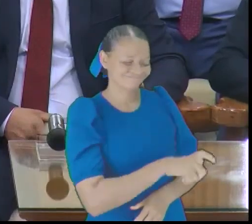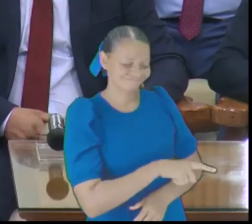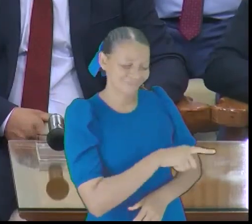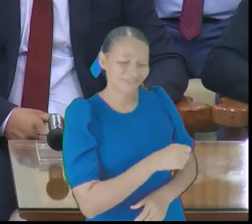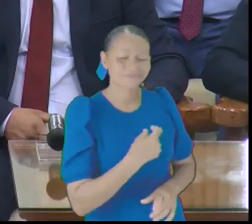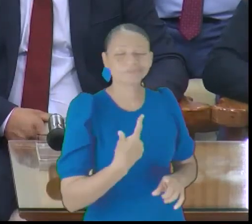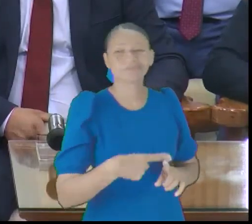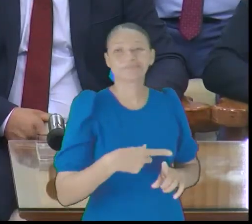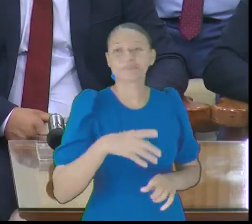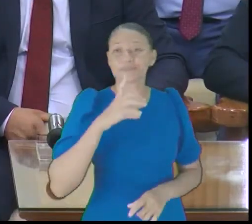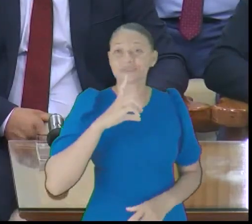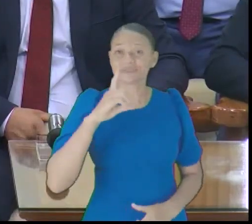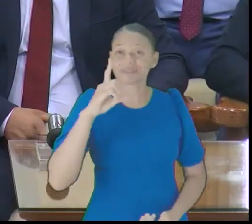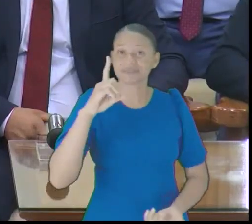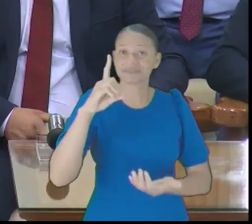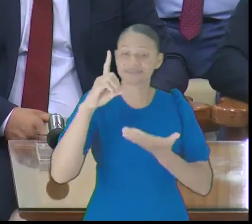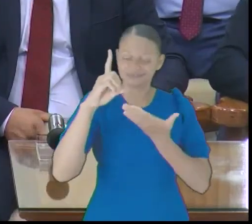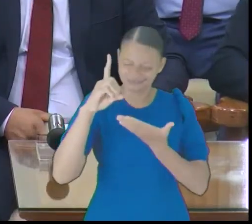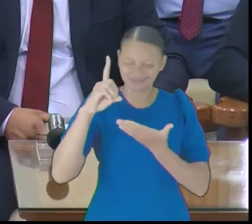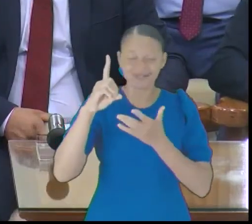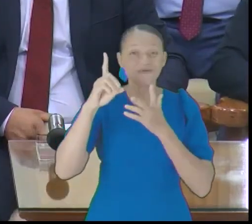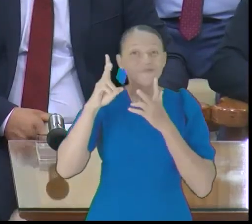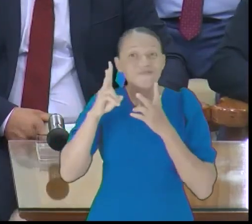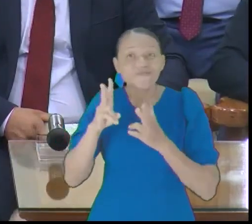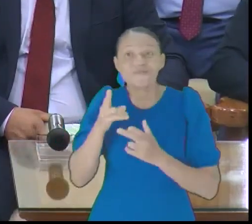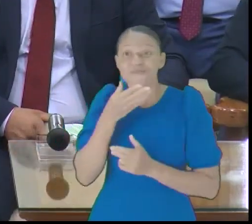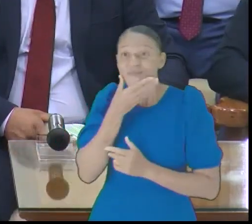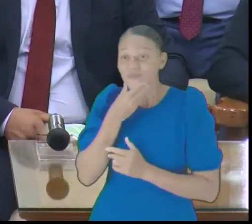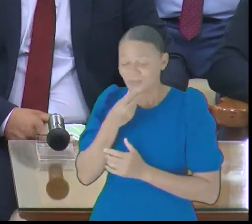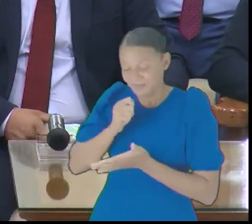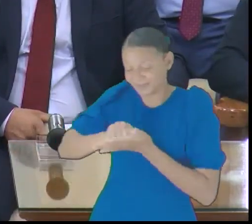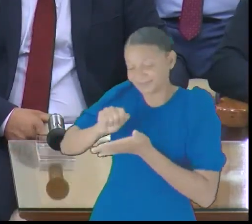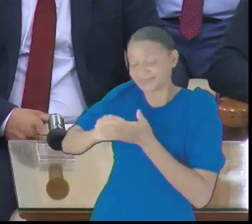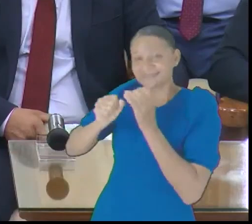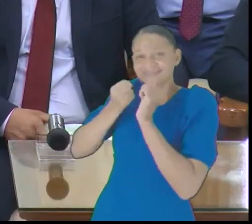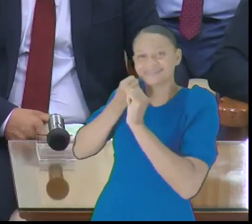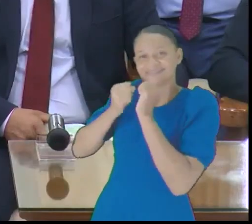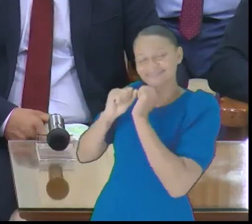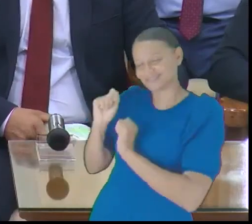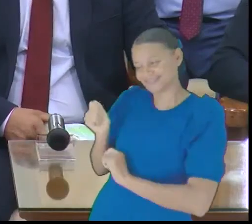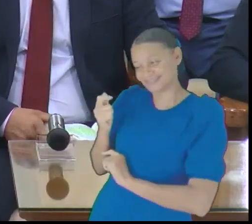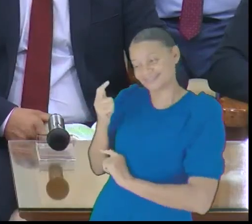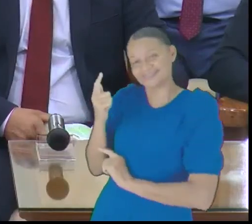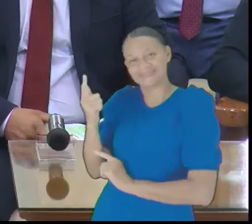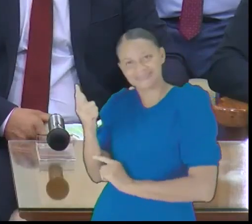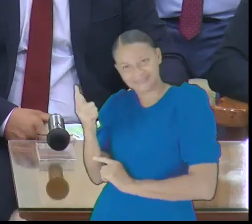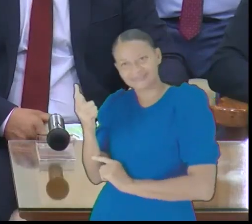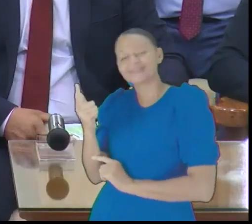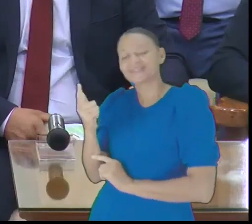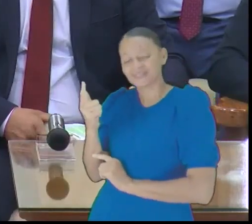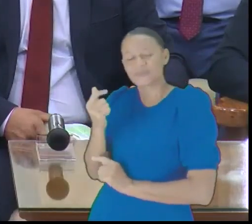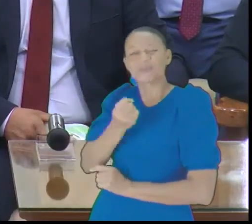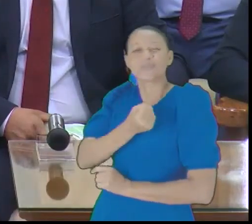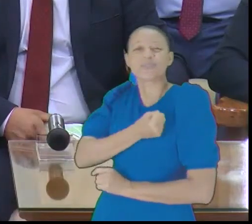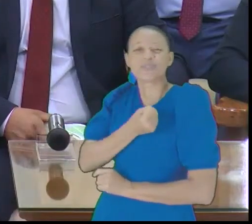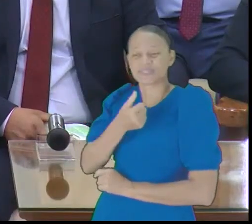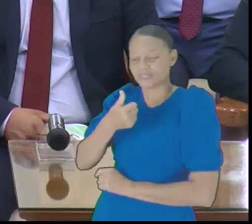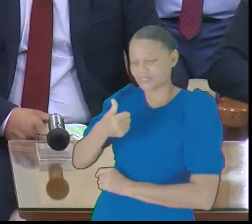porque Deus é aquele que o salmista Davi, ou o salmista que escreveu o Salmo de